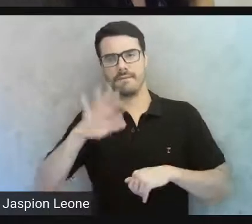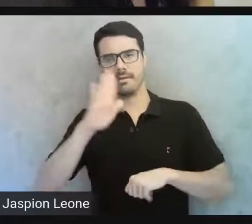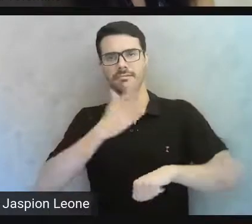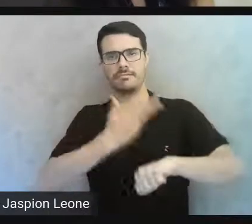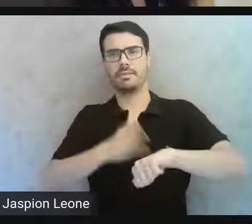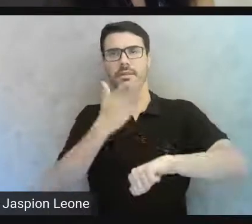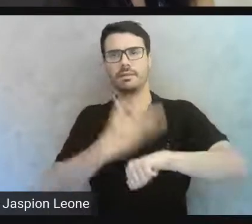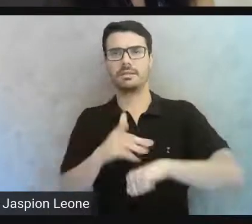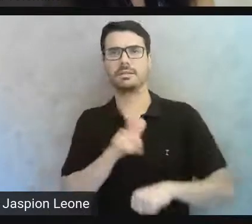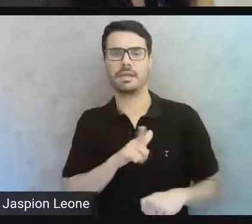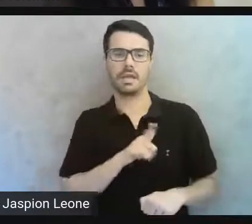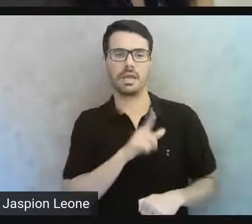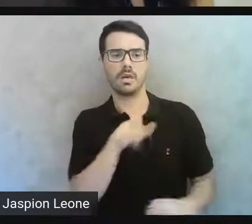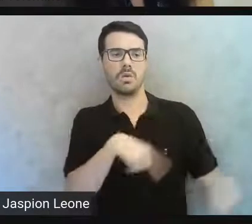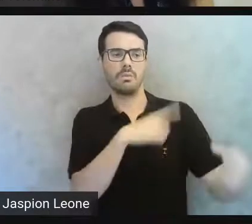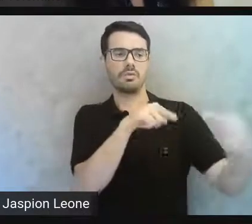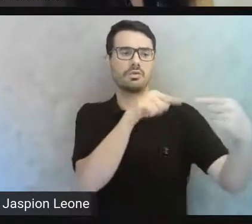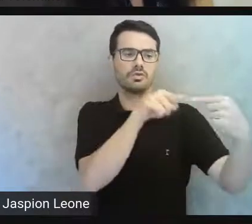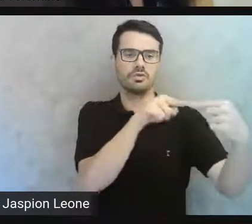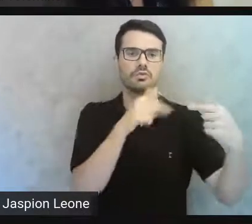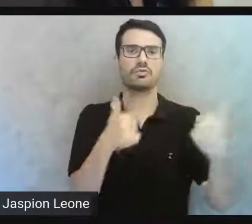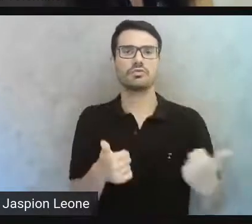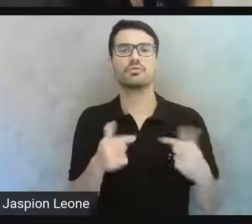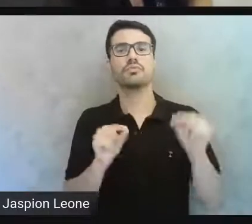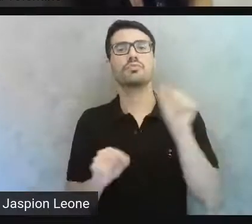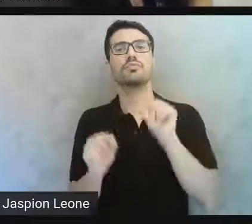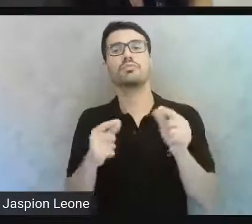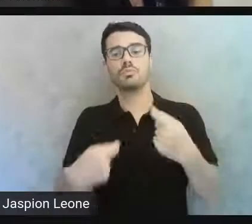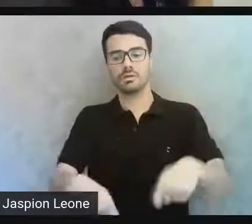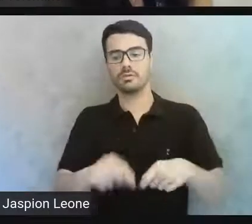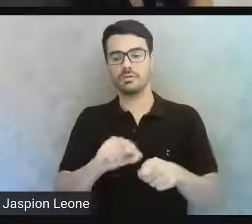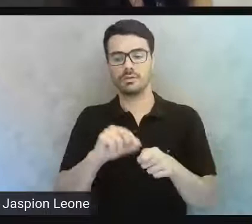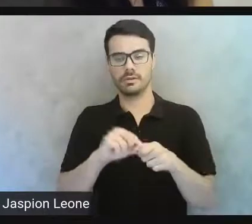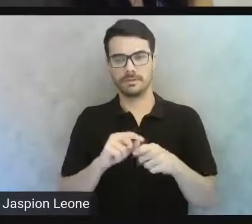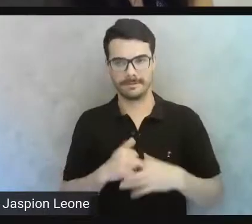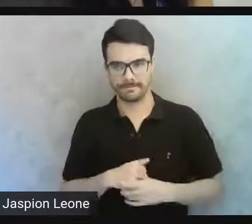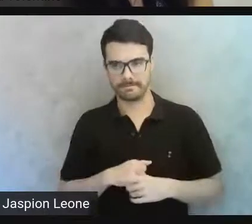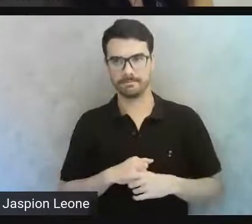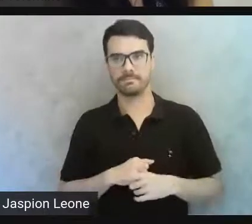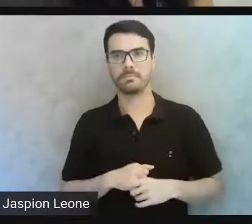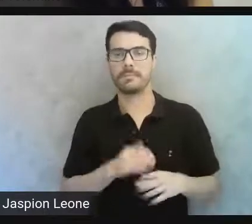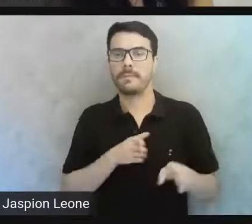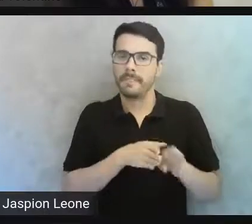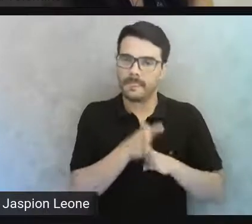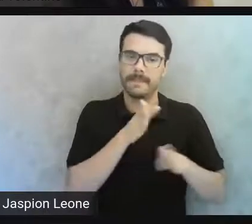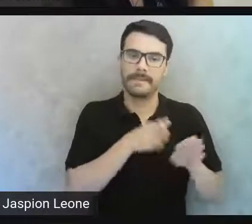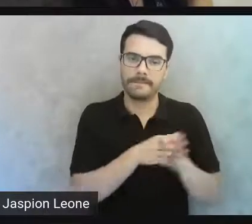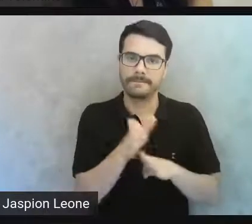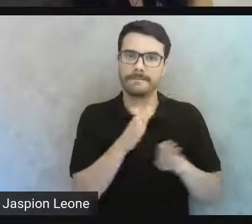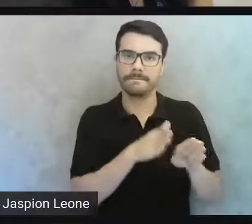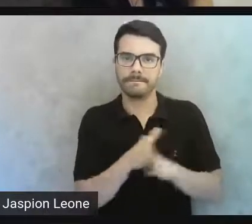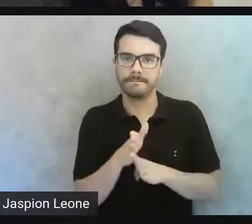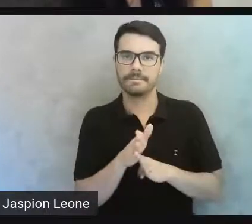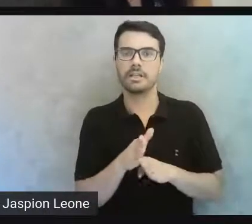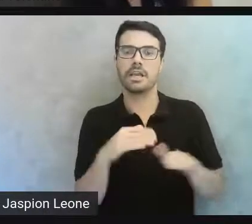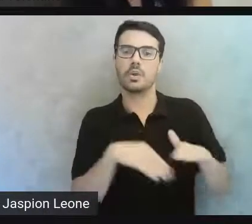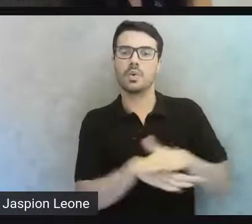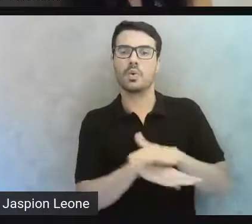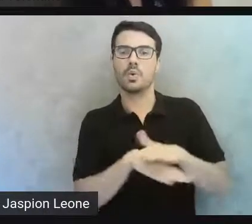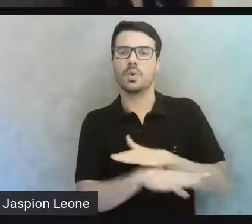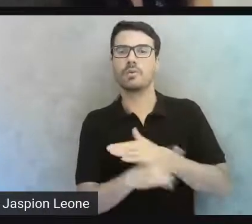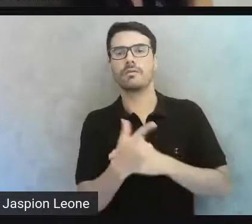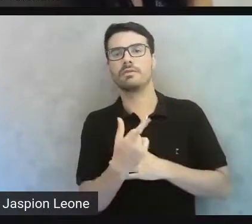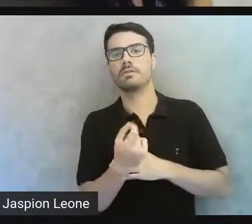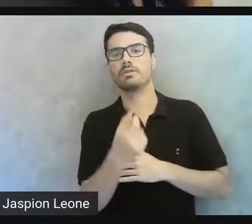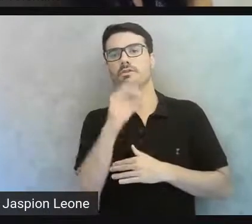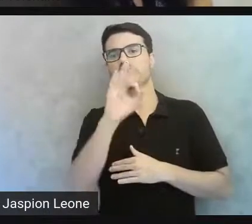os objetivos, então, e agora, o que eu preciso fazer? Né? A gente costuma recomendar que as pessoas tenham uma economia de pelo menos 20% daquilo